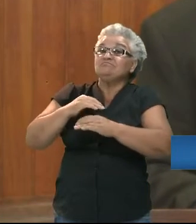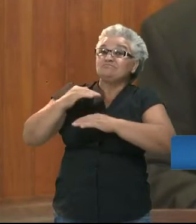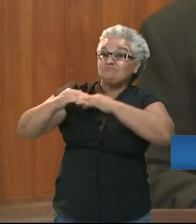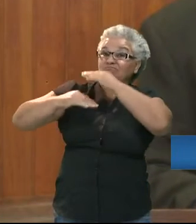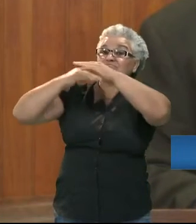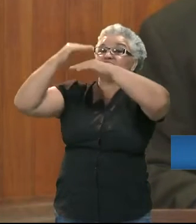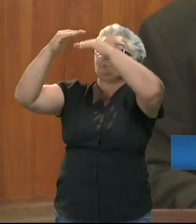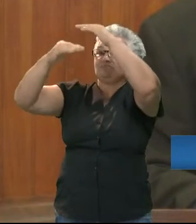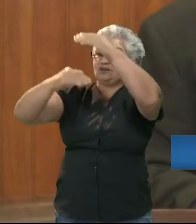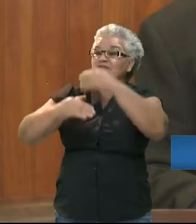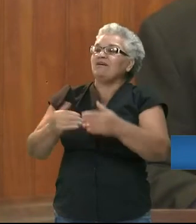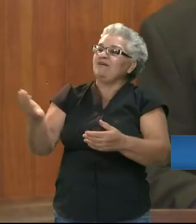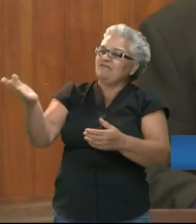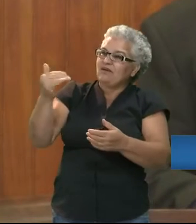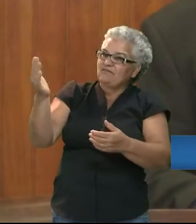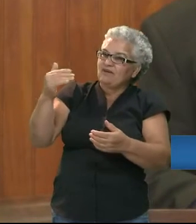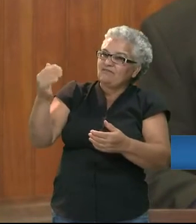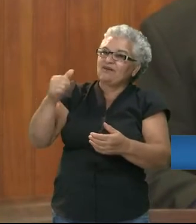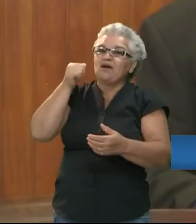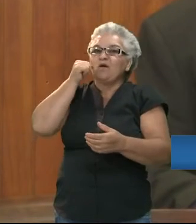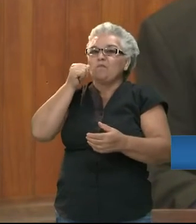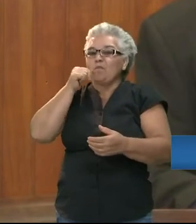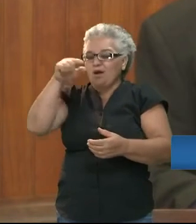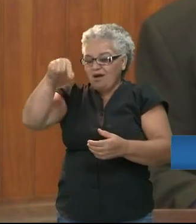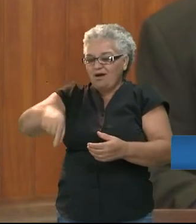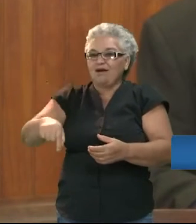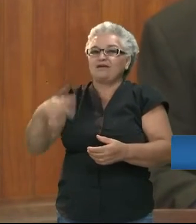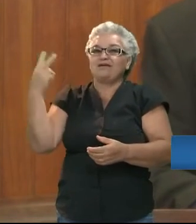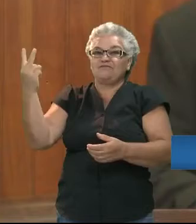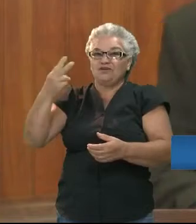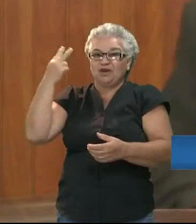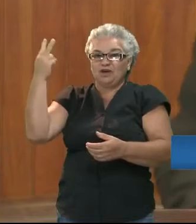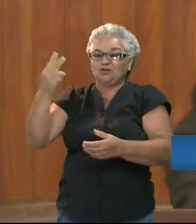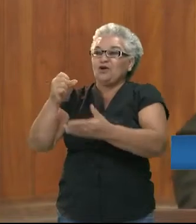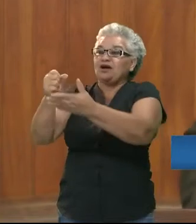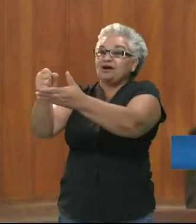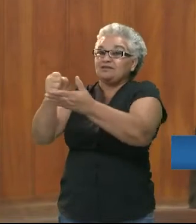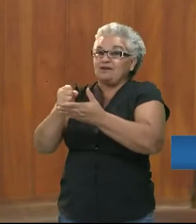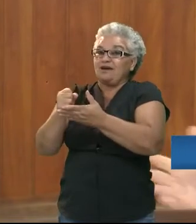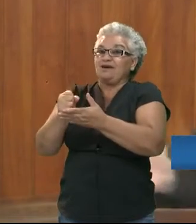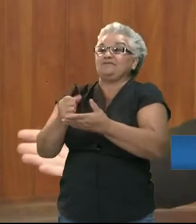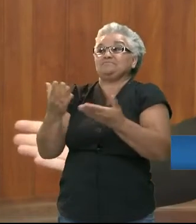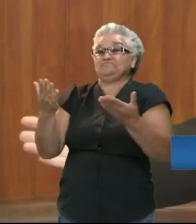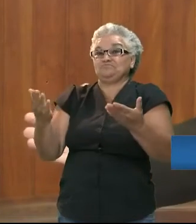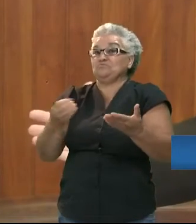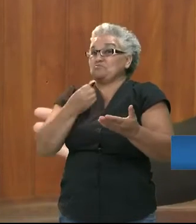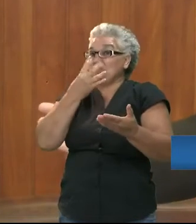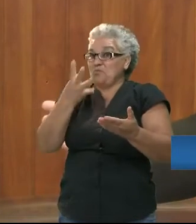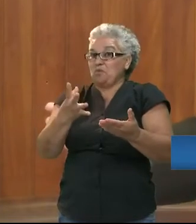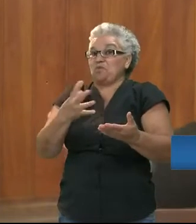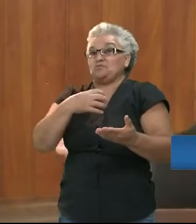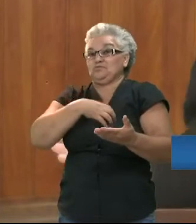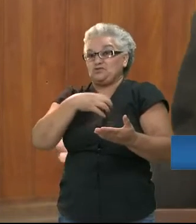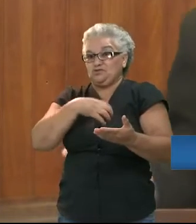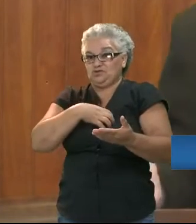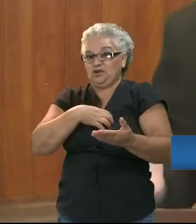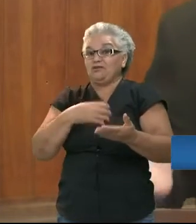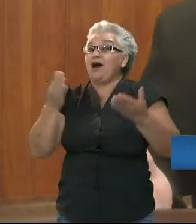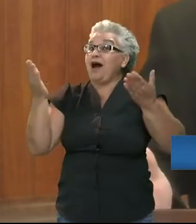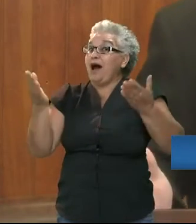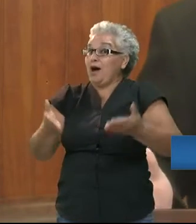mais mulheres aqui para esta casa, trazendo certamente a sua riqueza e a sua contribuição. Então, por isso destaco